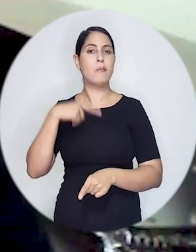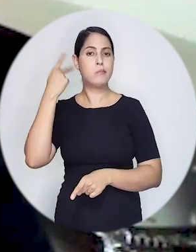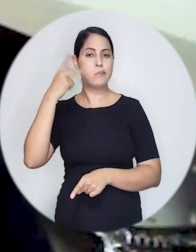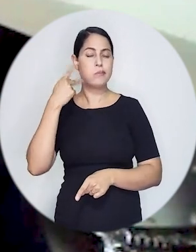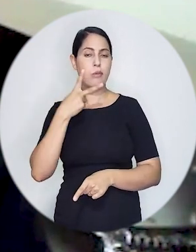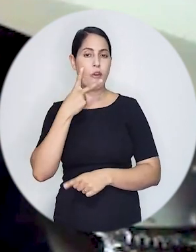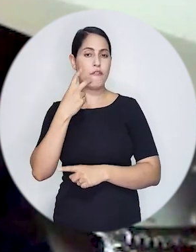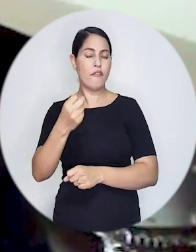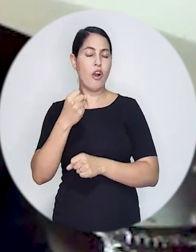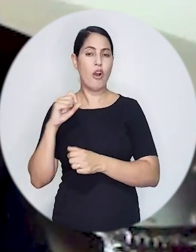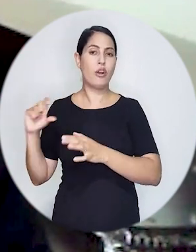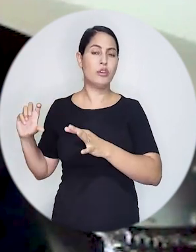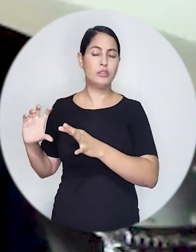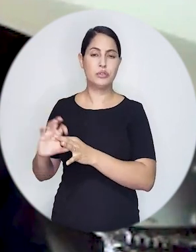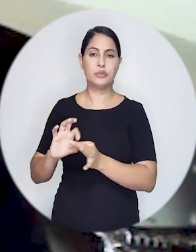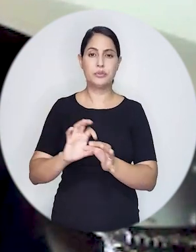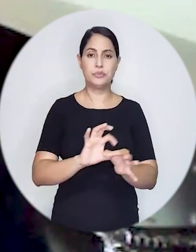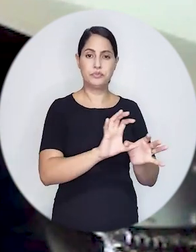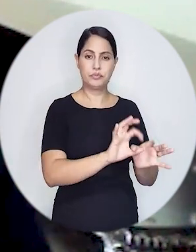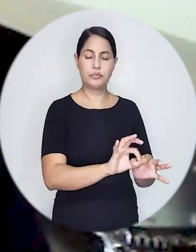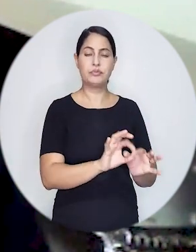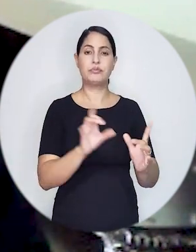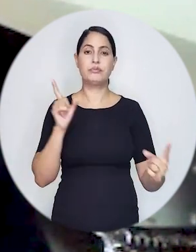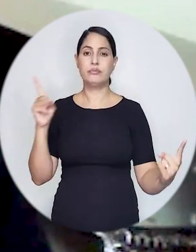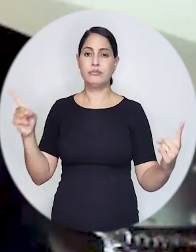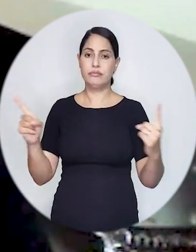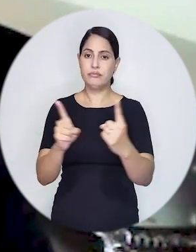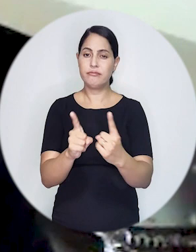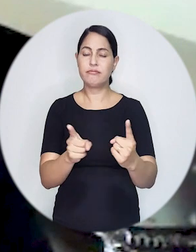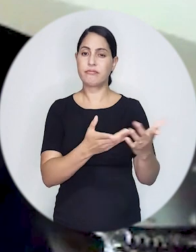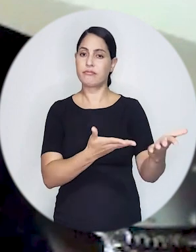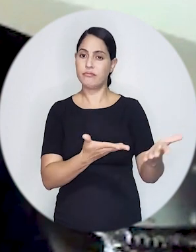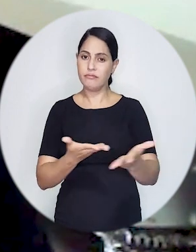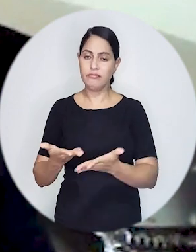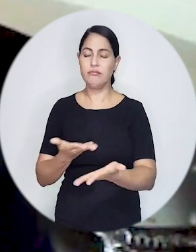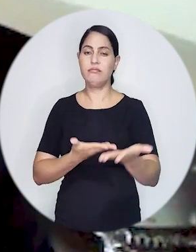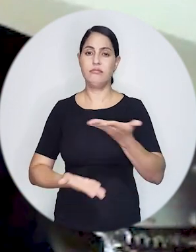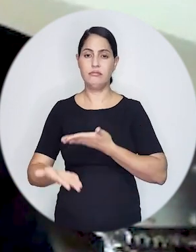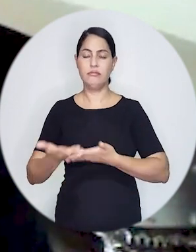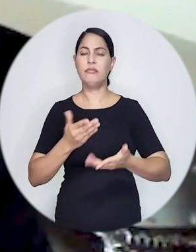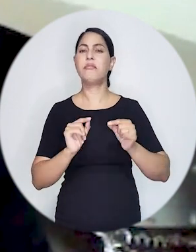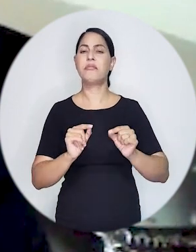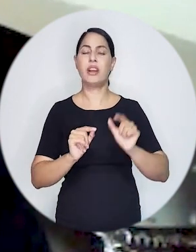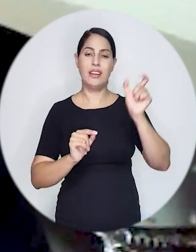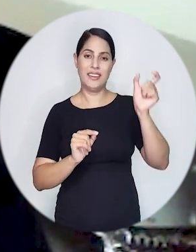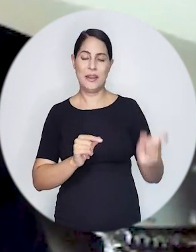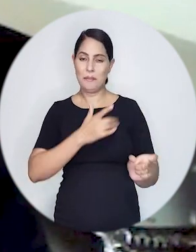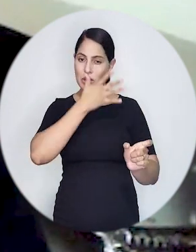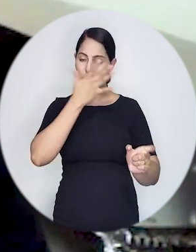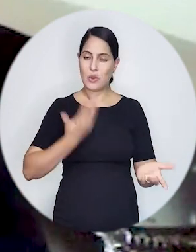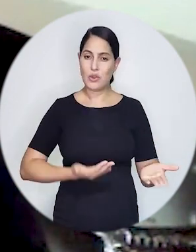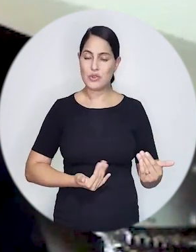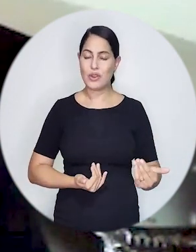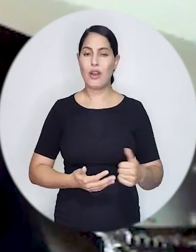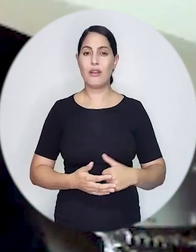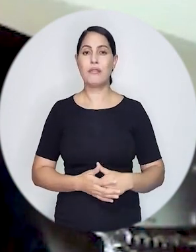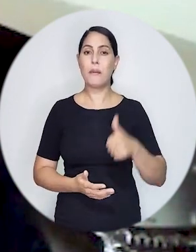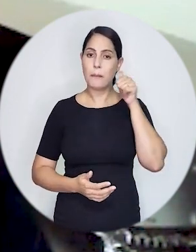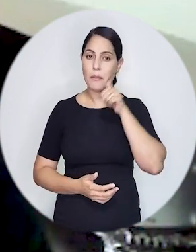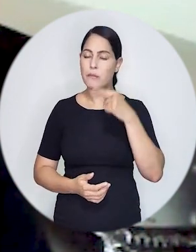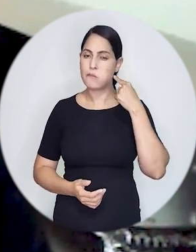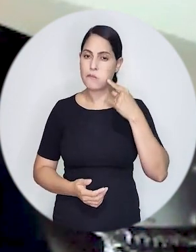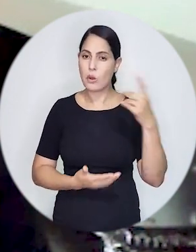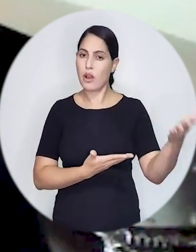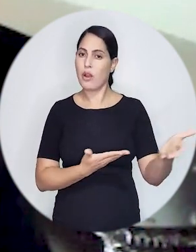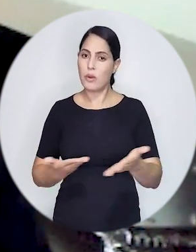Tocantins. Além disso, temos uma política muito forte de atendimento, de